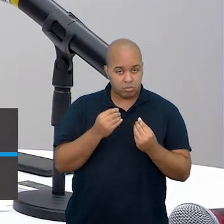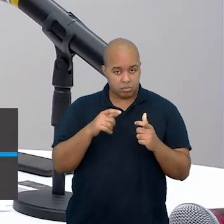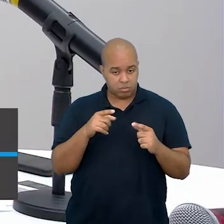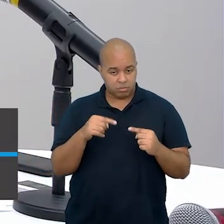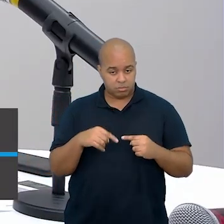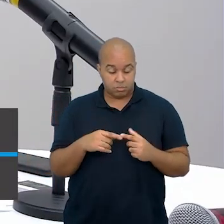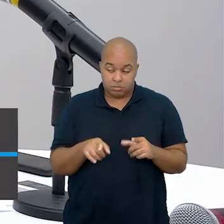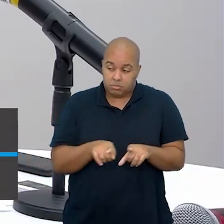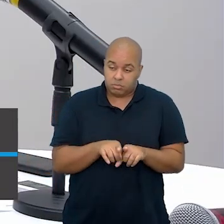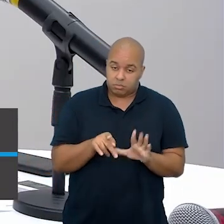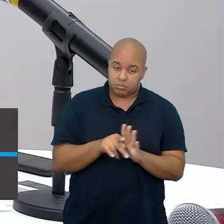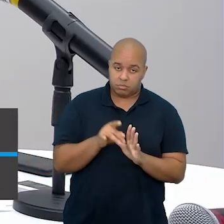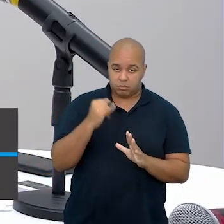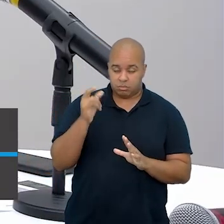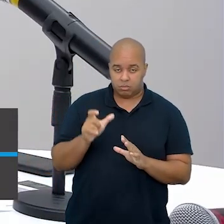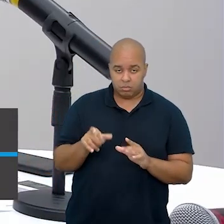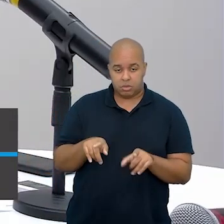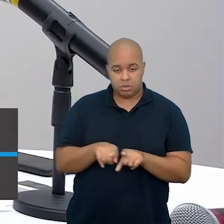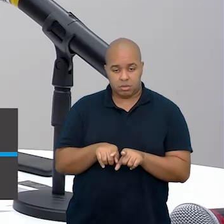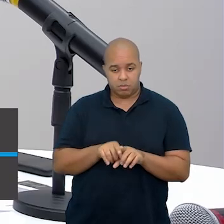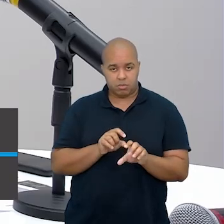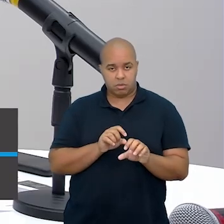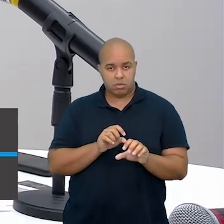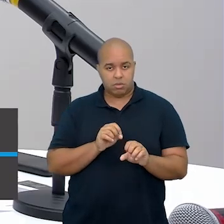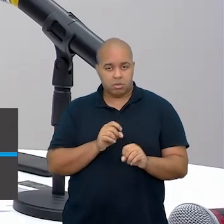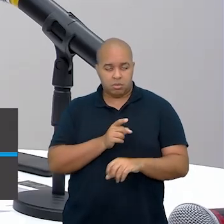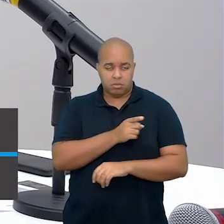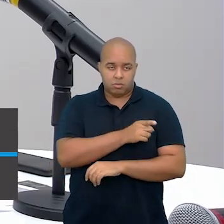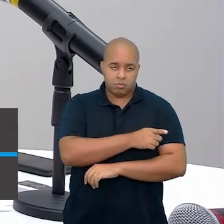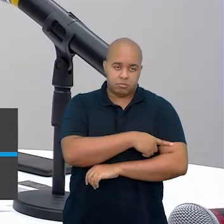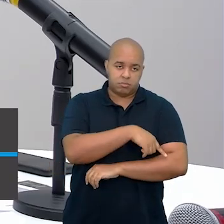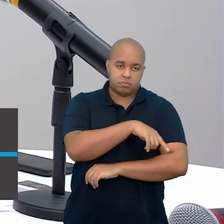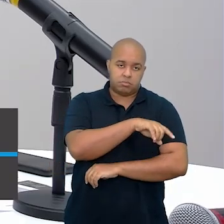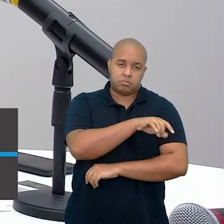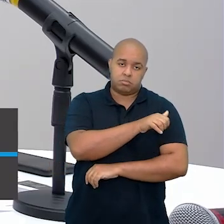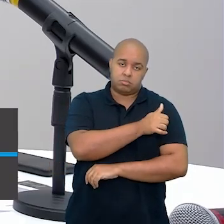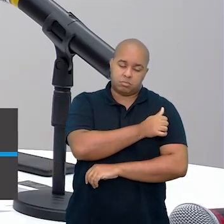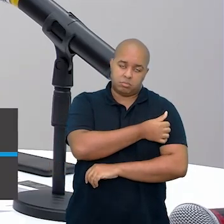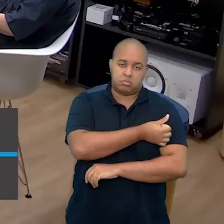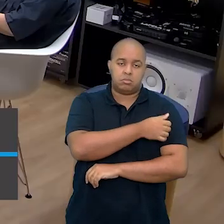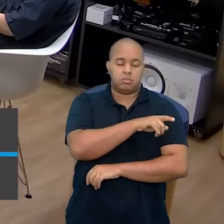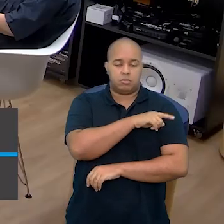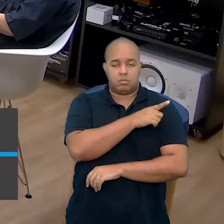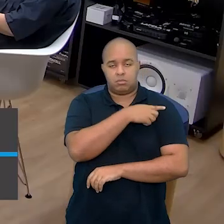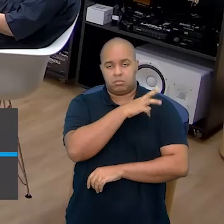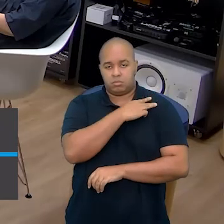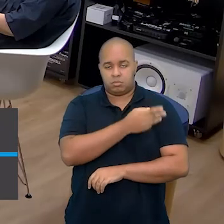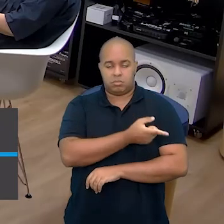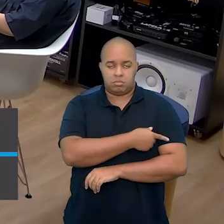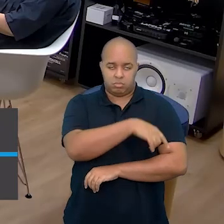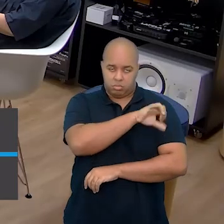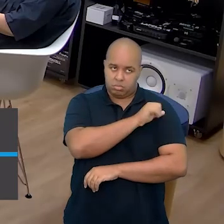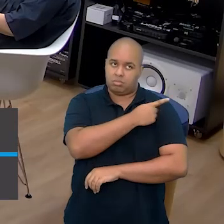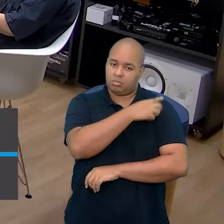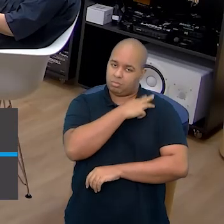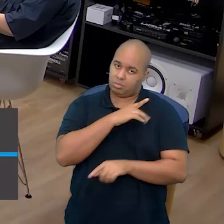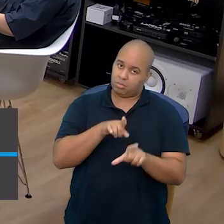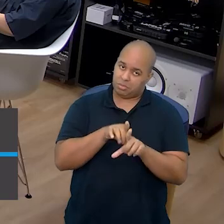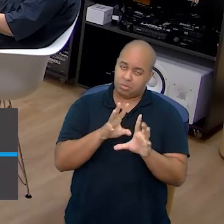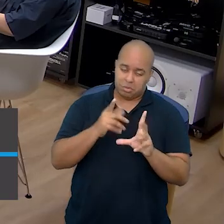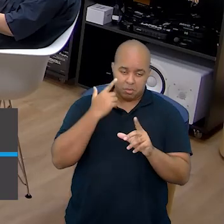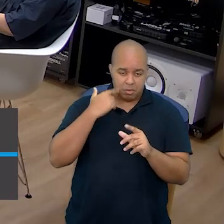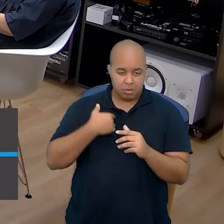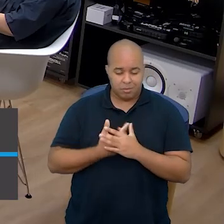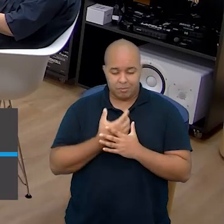né? Tanto para o fundamental quanto para o ensino médio, né? Isso Isso é mesmo. muito importante. Uhum. É muito importante, muito